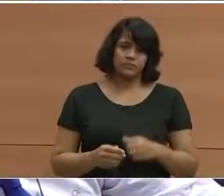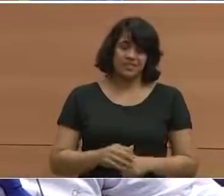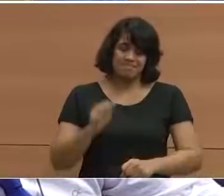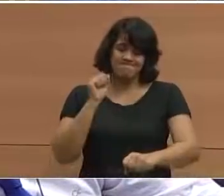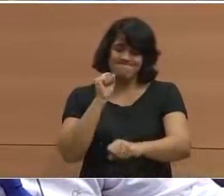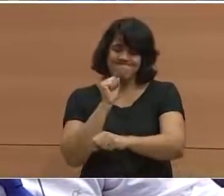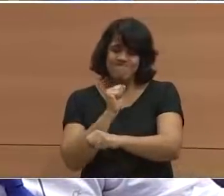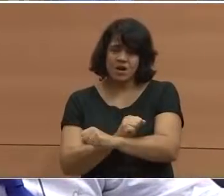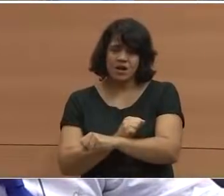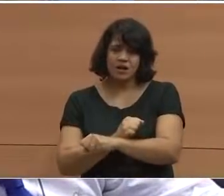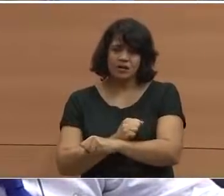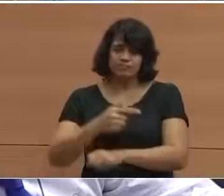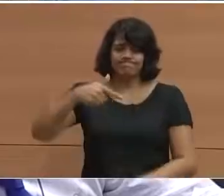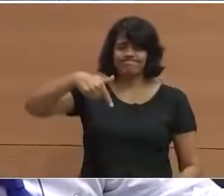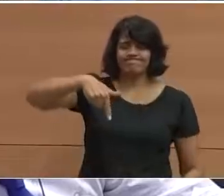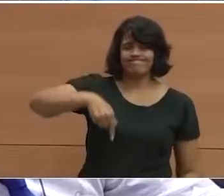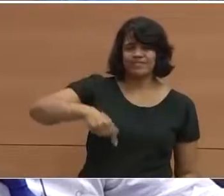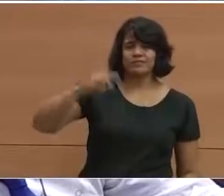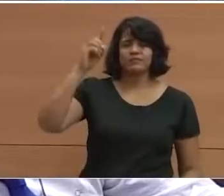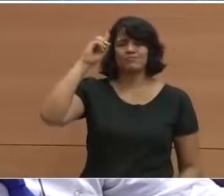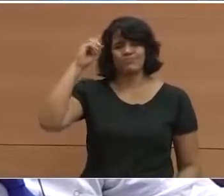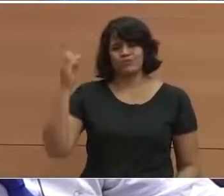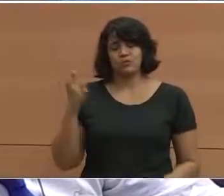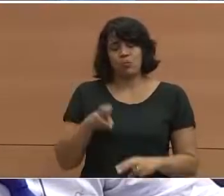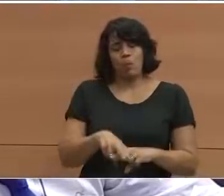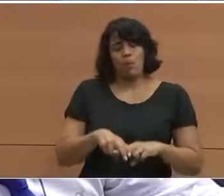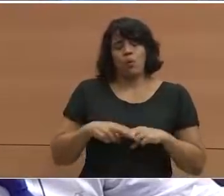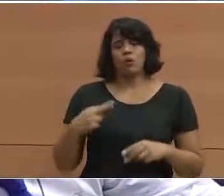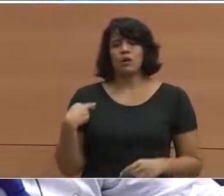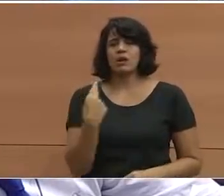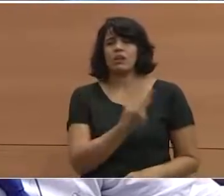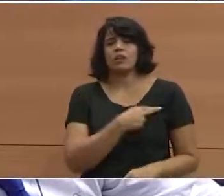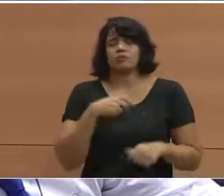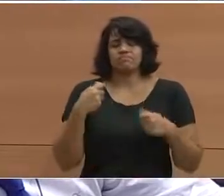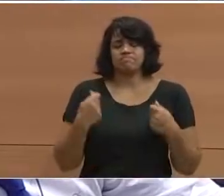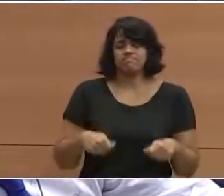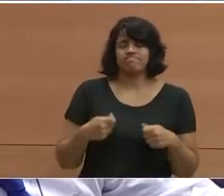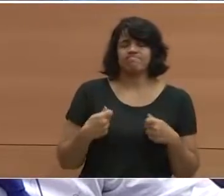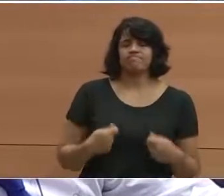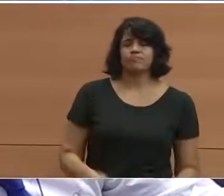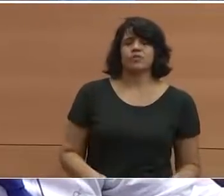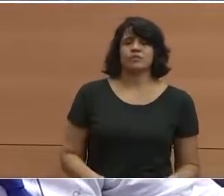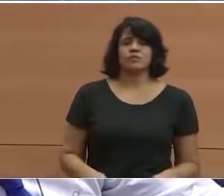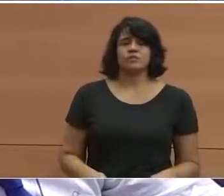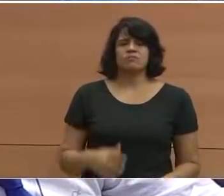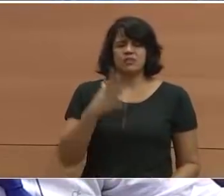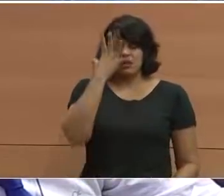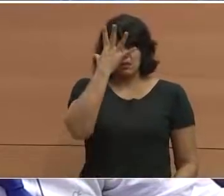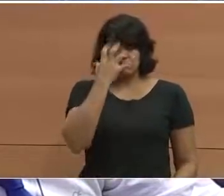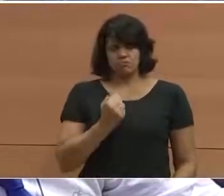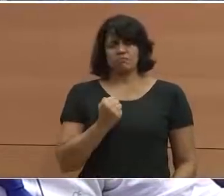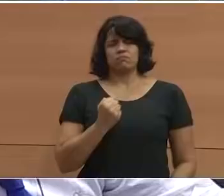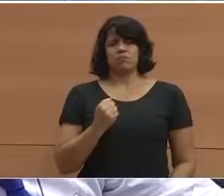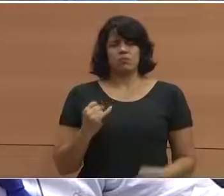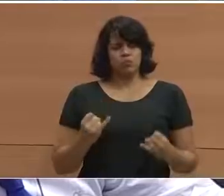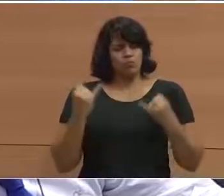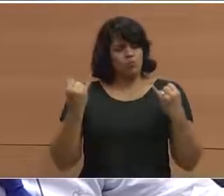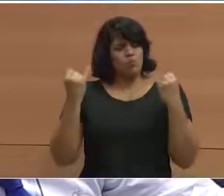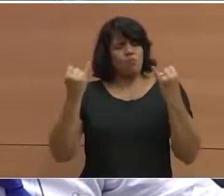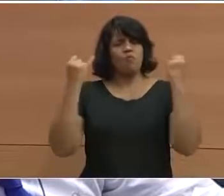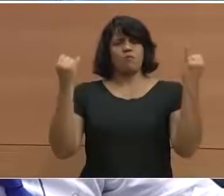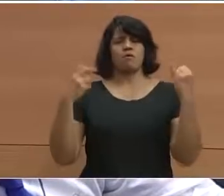dias. Por isso, irmãos, nós precisamos levar muito a sério essa questão da liderança na obra do